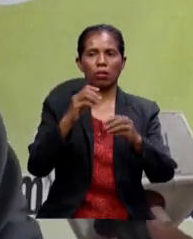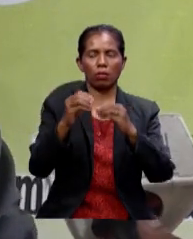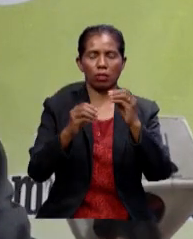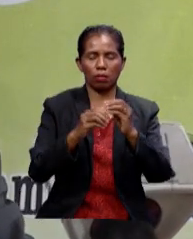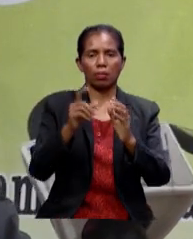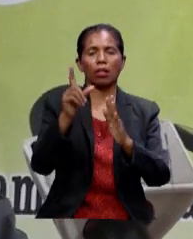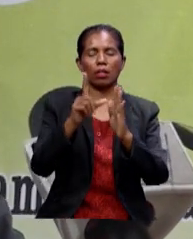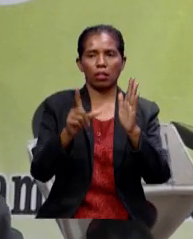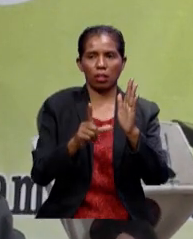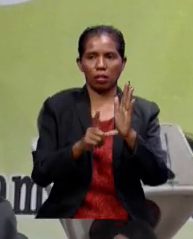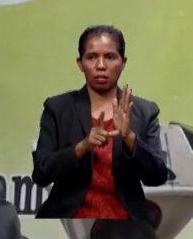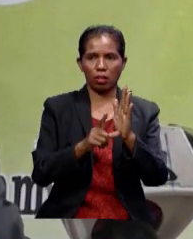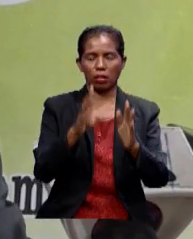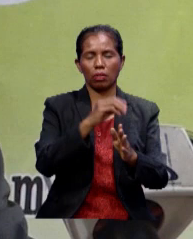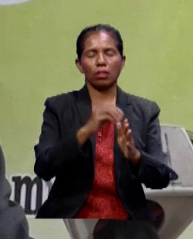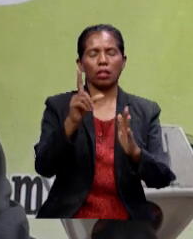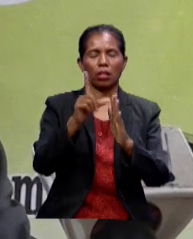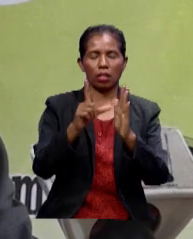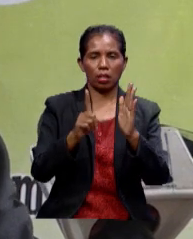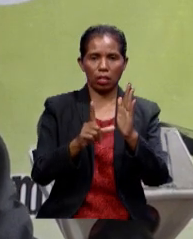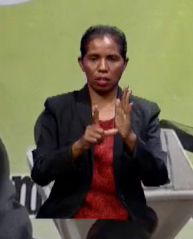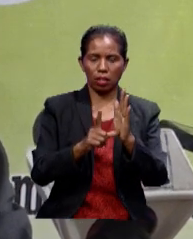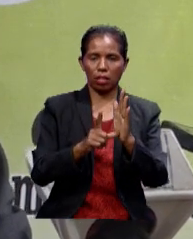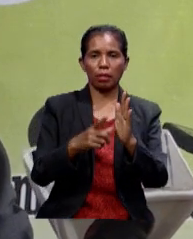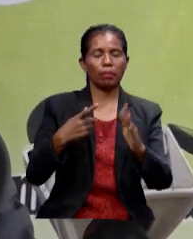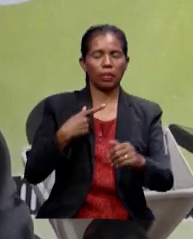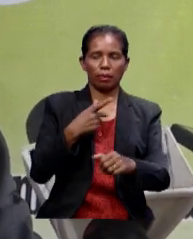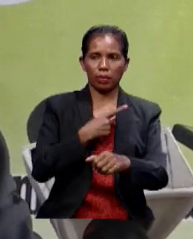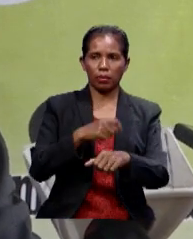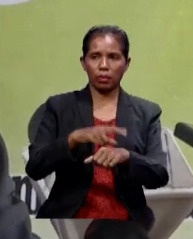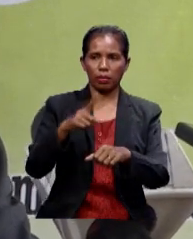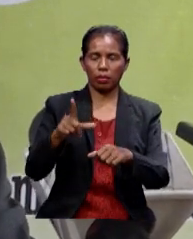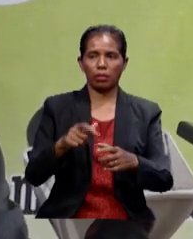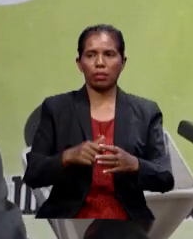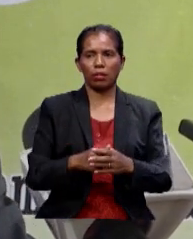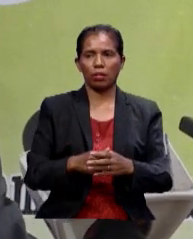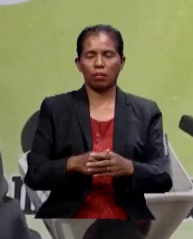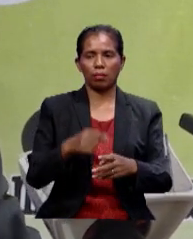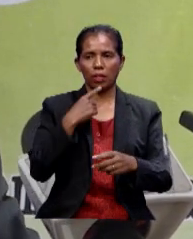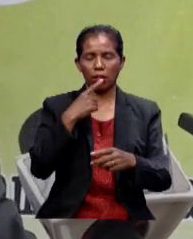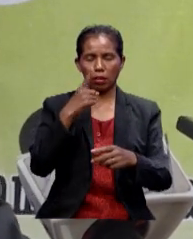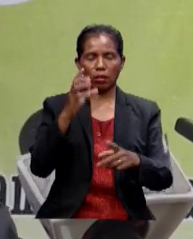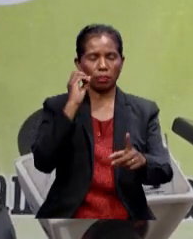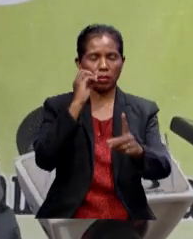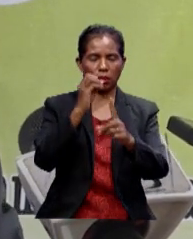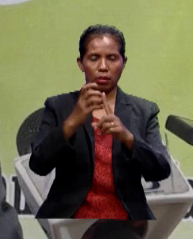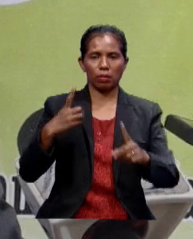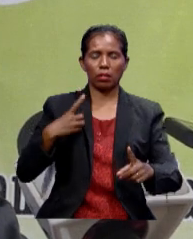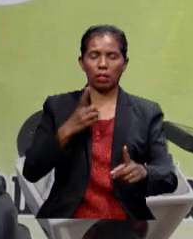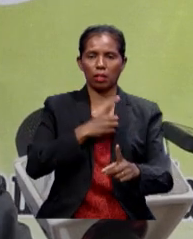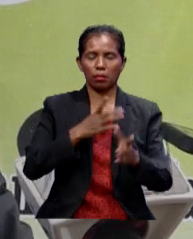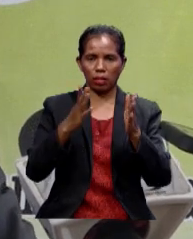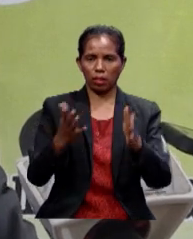tu regimento parlamento, bele non se daga considera opinião deputado sira,